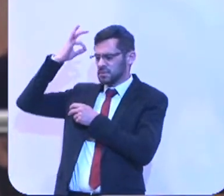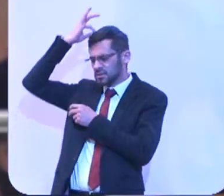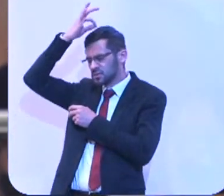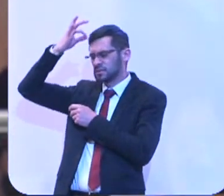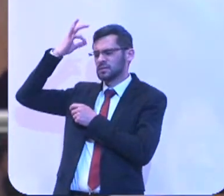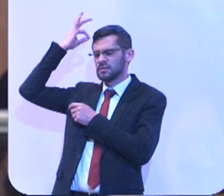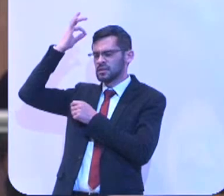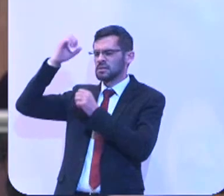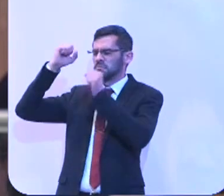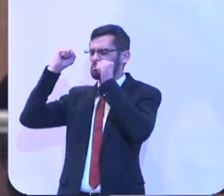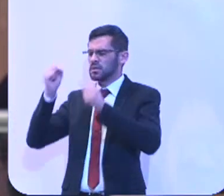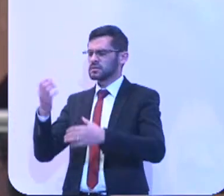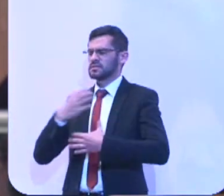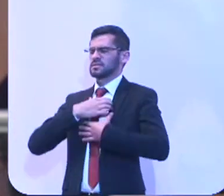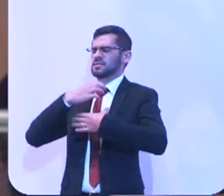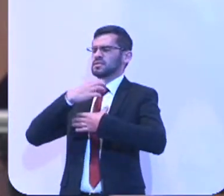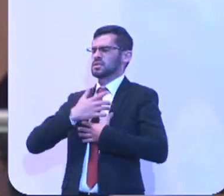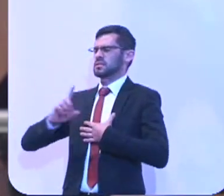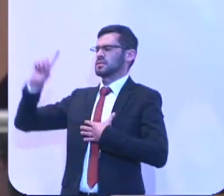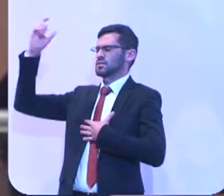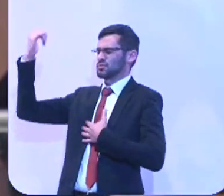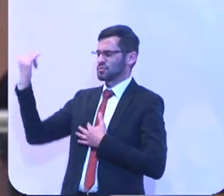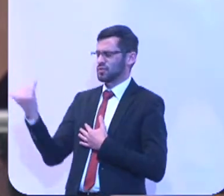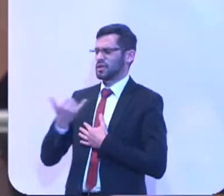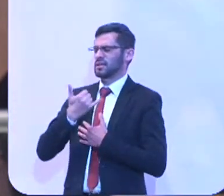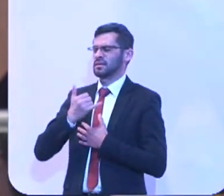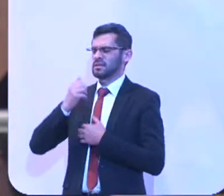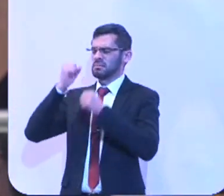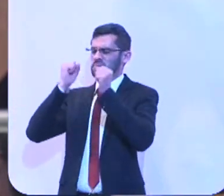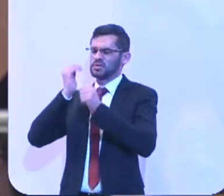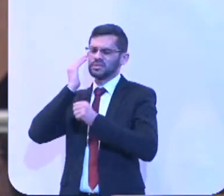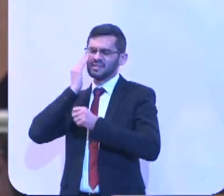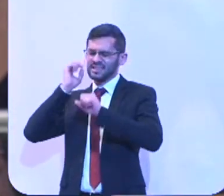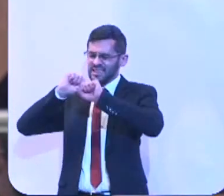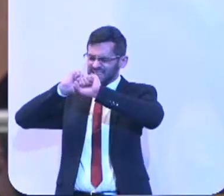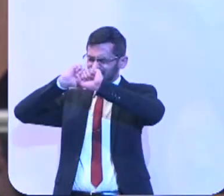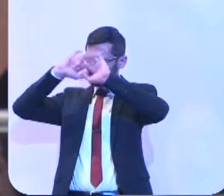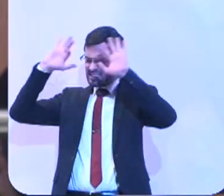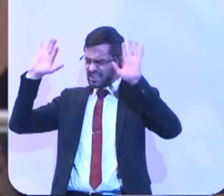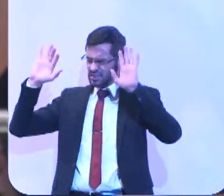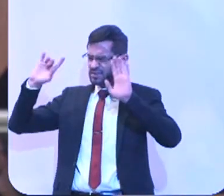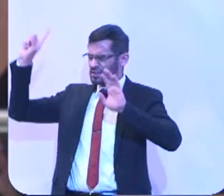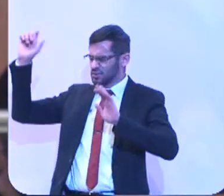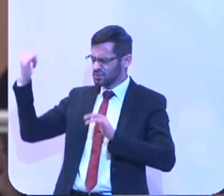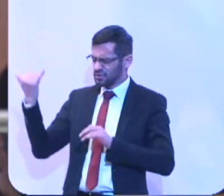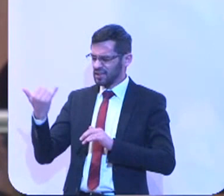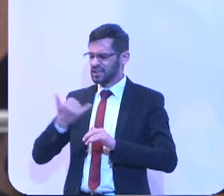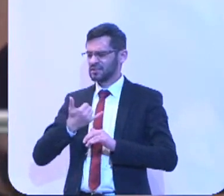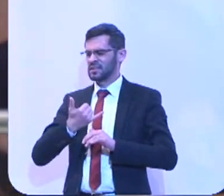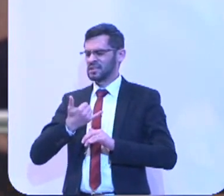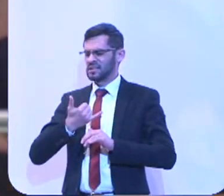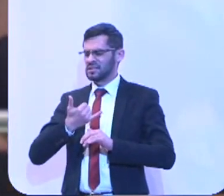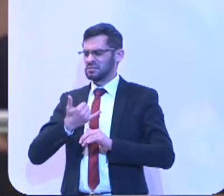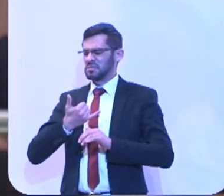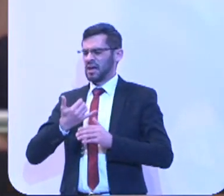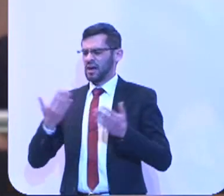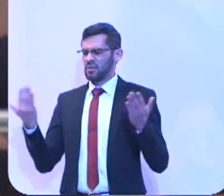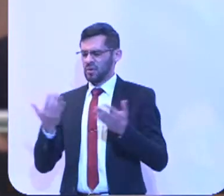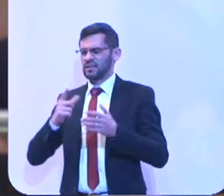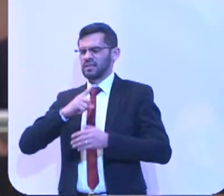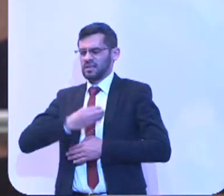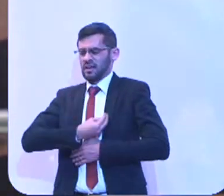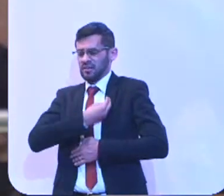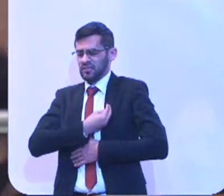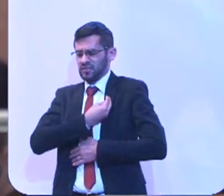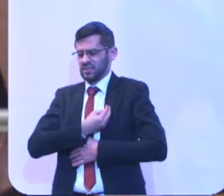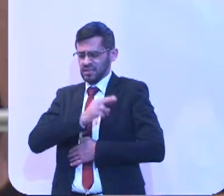Que eles consigam ouvir a Deus. Que eles consigam entender a palavra. Que eles sejam despertados da morte para a vida